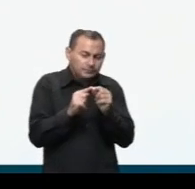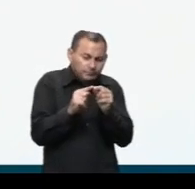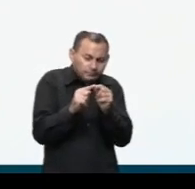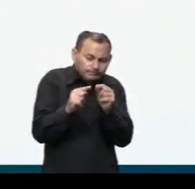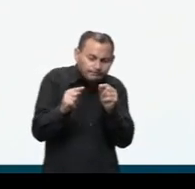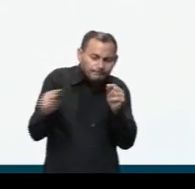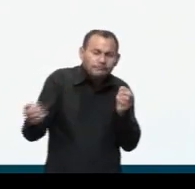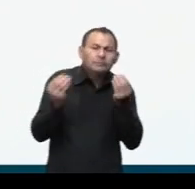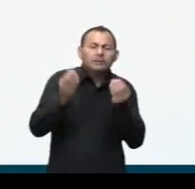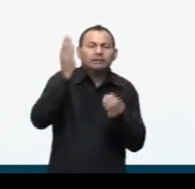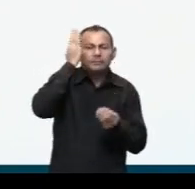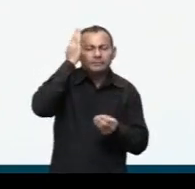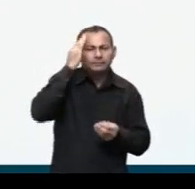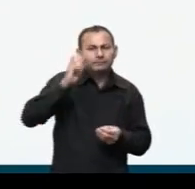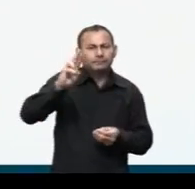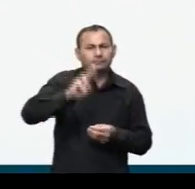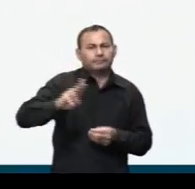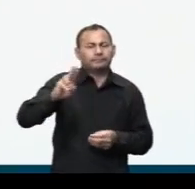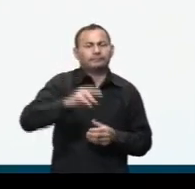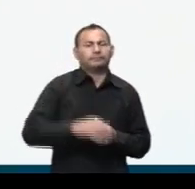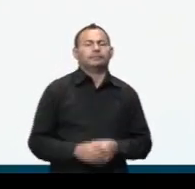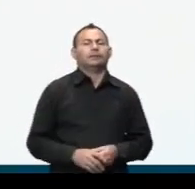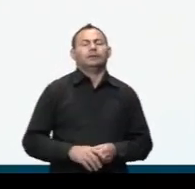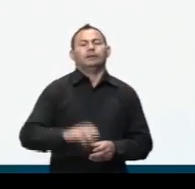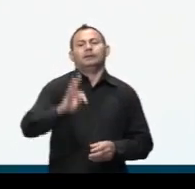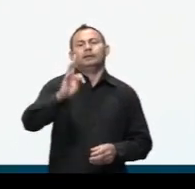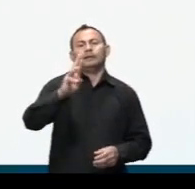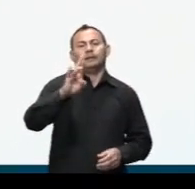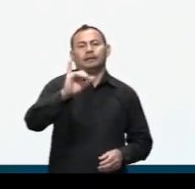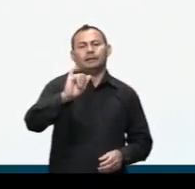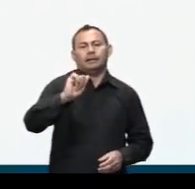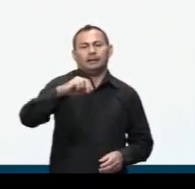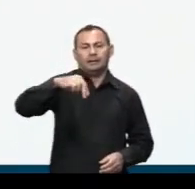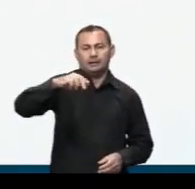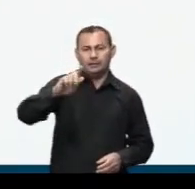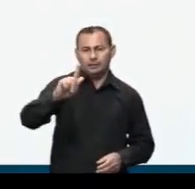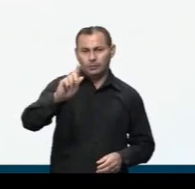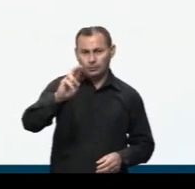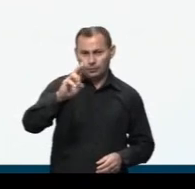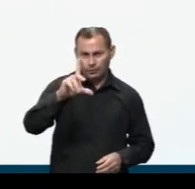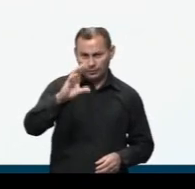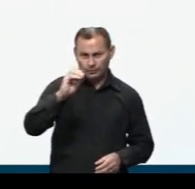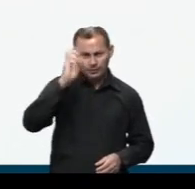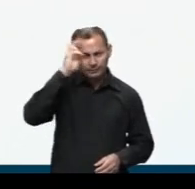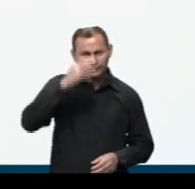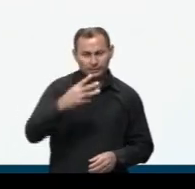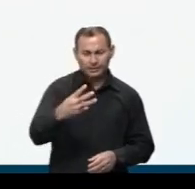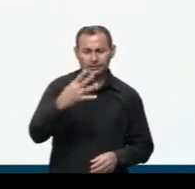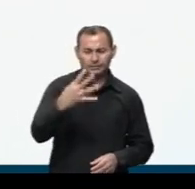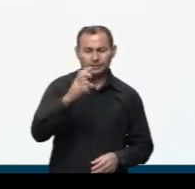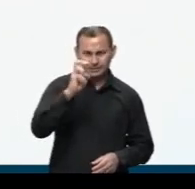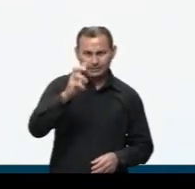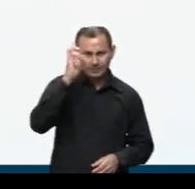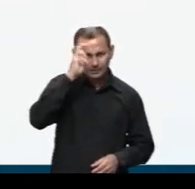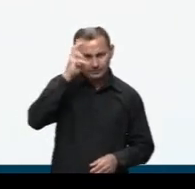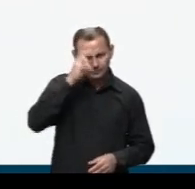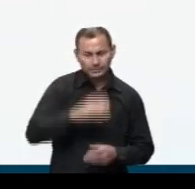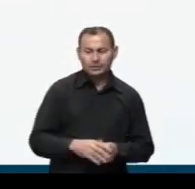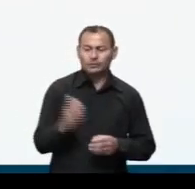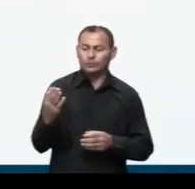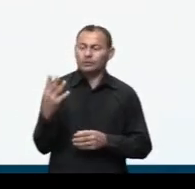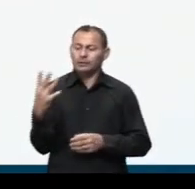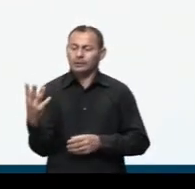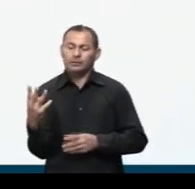Como é que eu vou saber? Utilizando os triângulos, tá? Lembra do triângulo 3, 4, 5? Onde de um